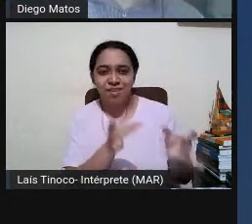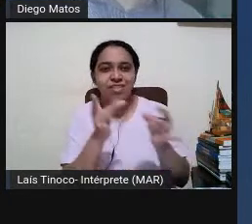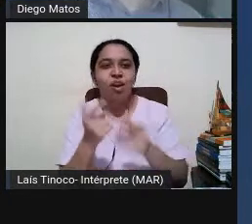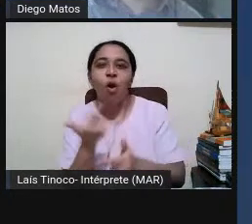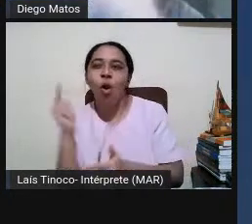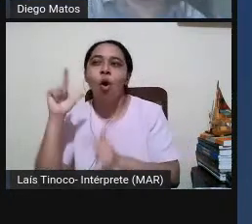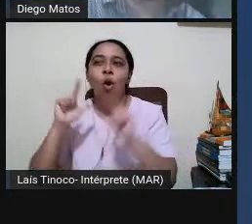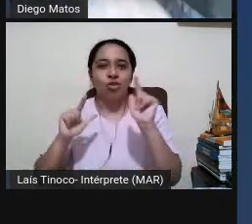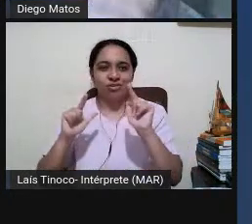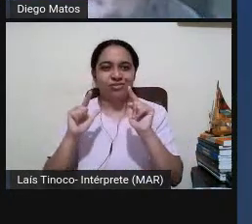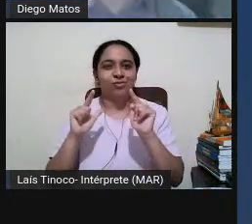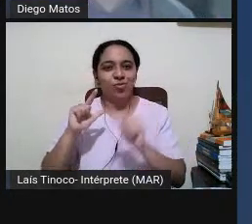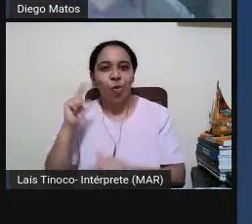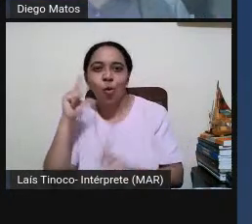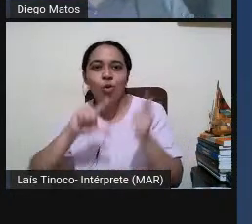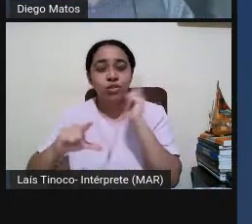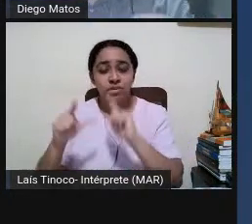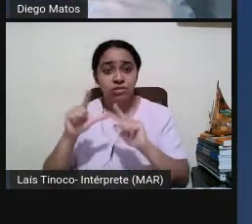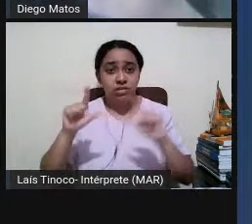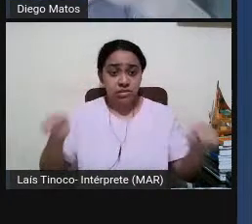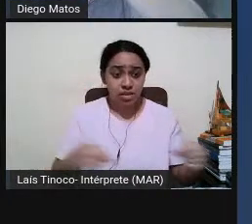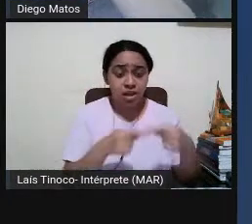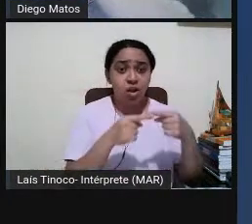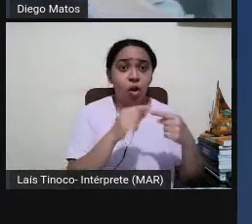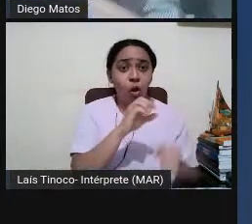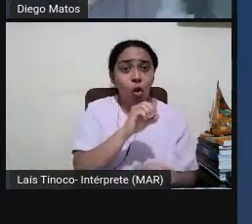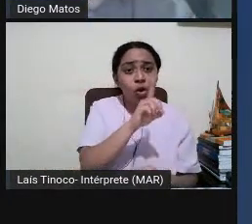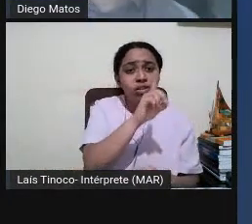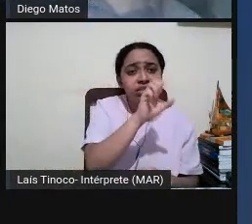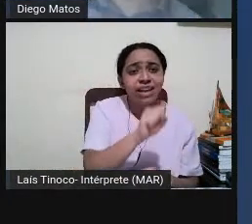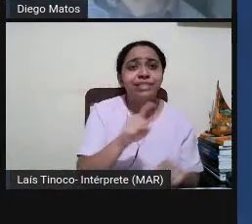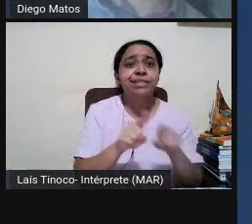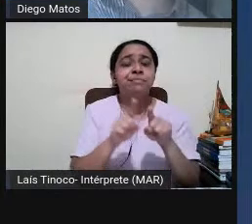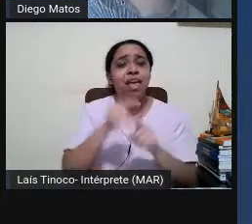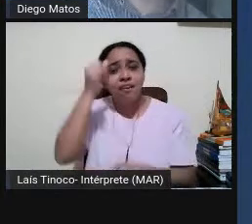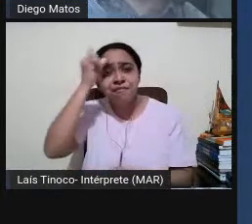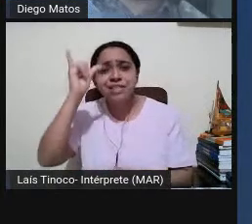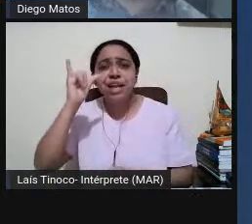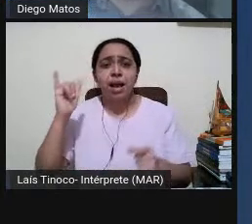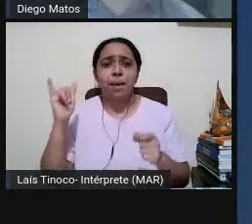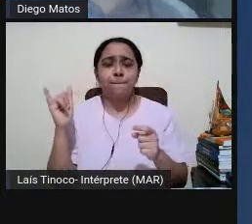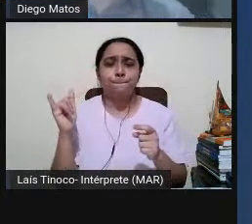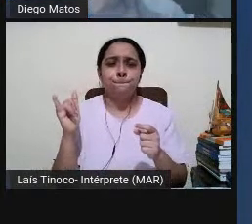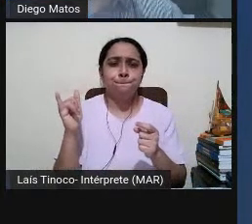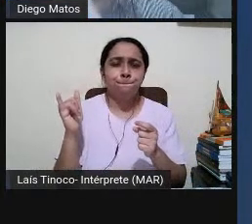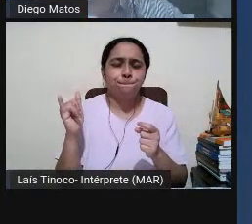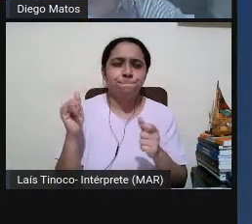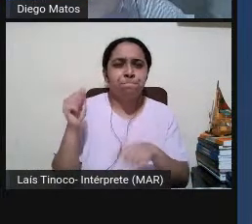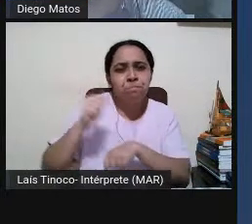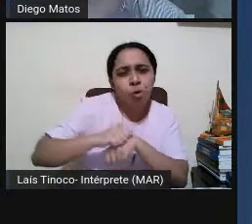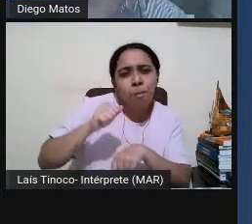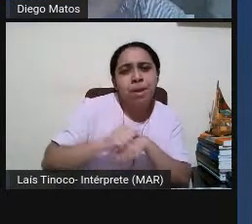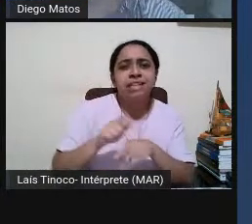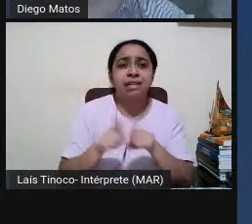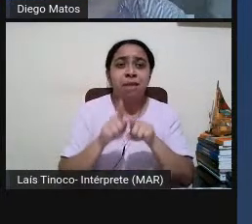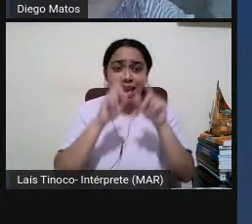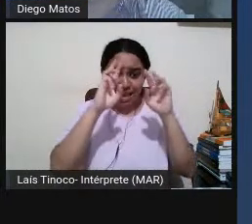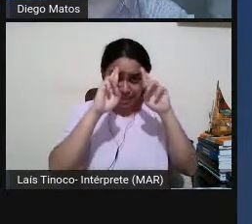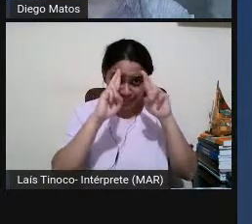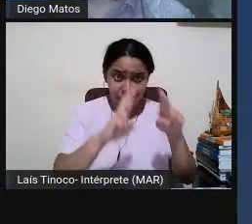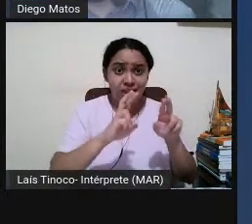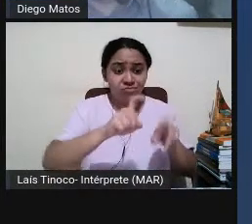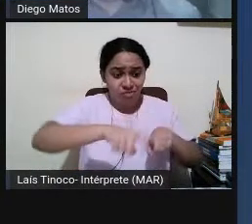educação brinca com combate à pobreza é linda também com agricultura sustentável que a gente tem um o Dr